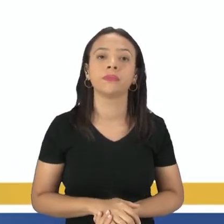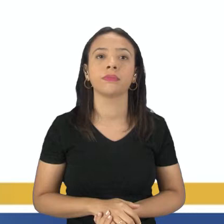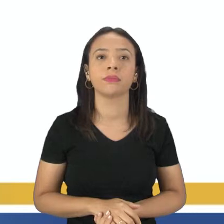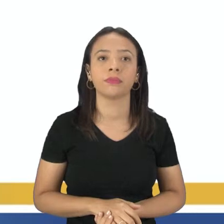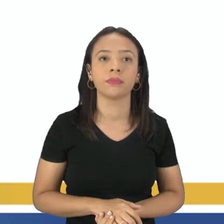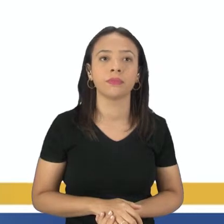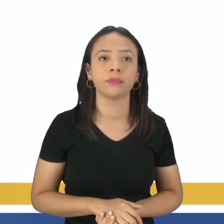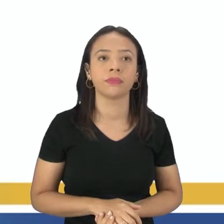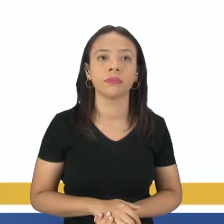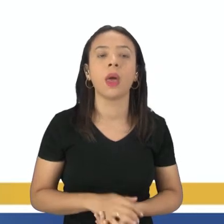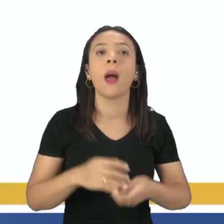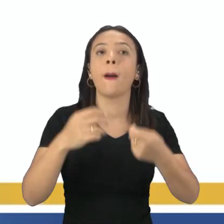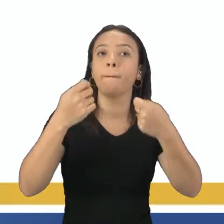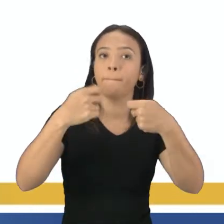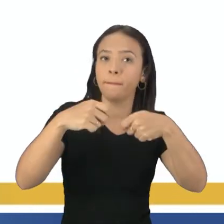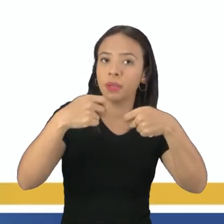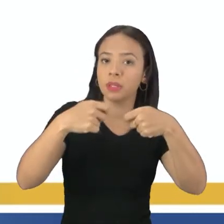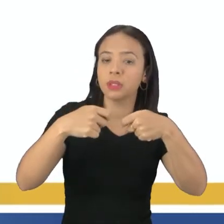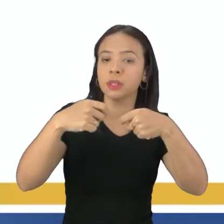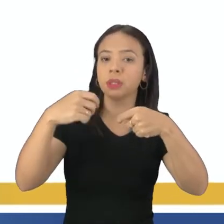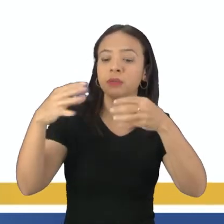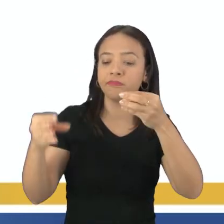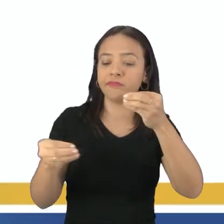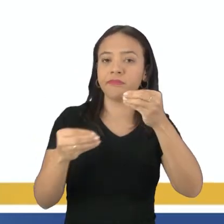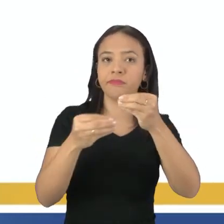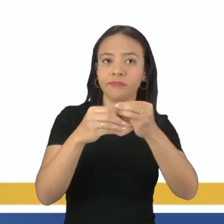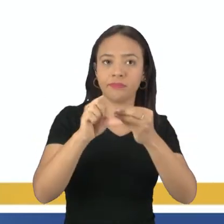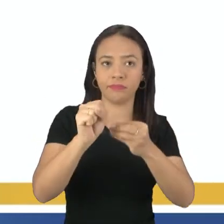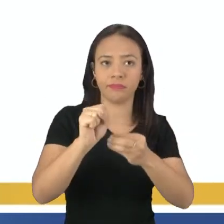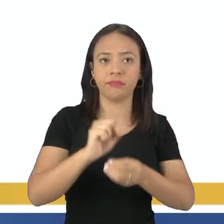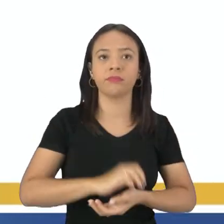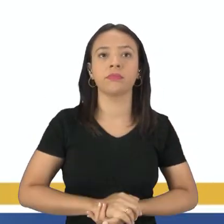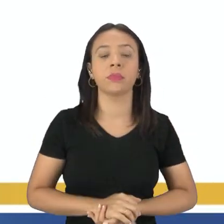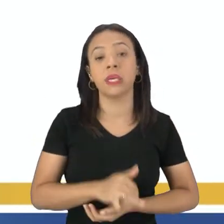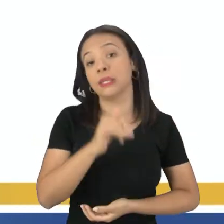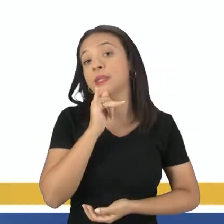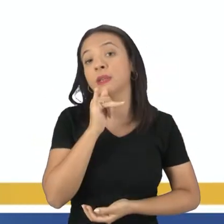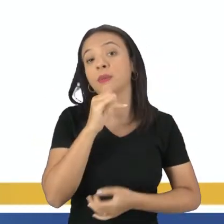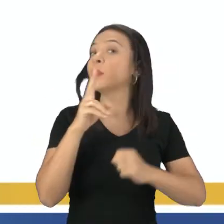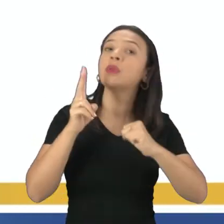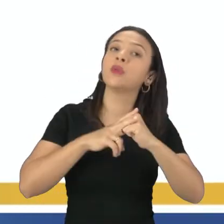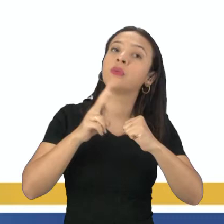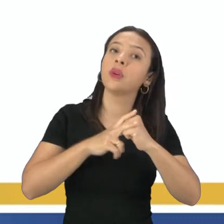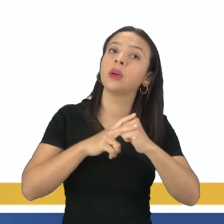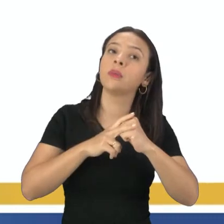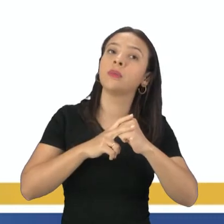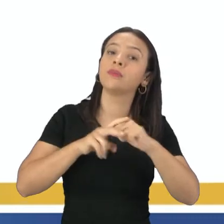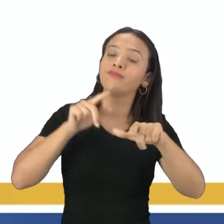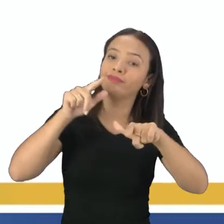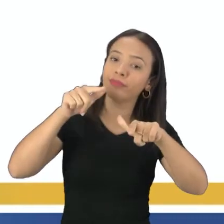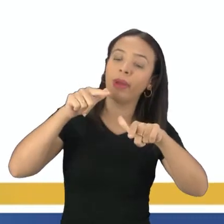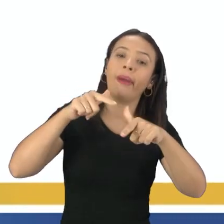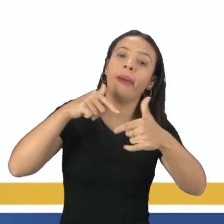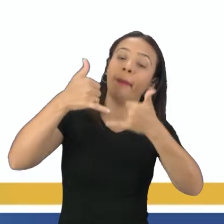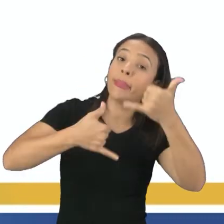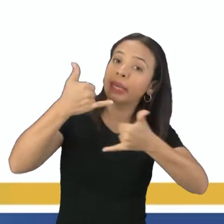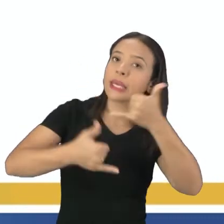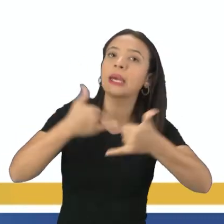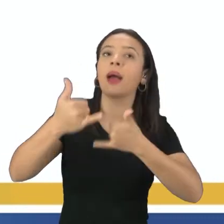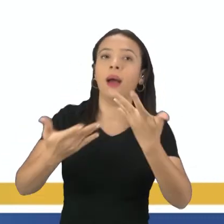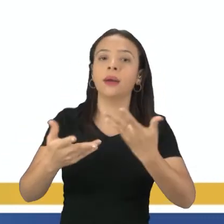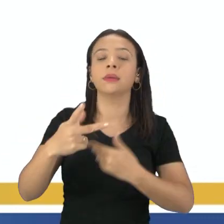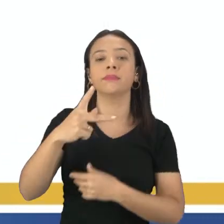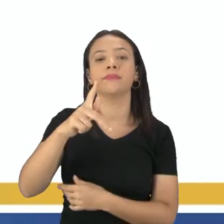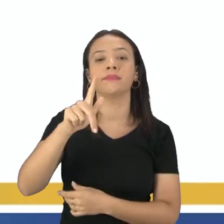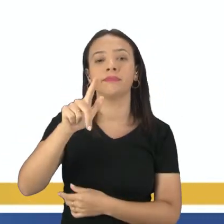de vogal, só acrescenta o S, tá bom? Como, por exemplo, o verbo play, que significa brincar,